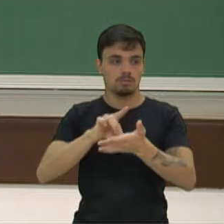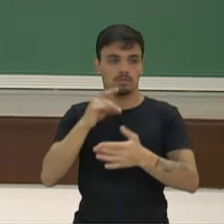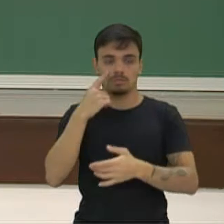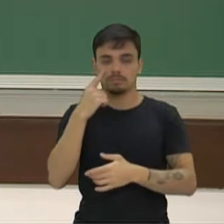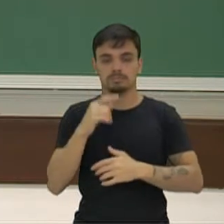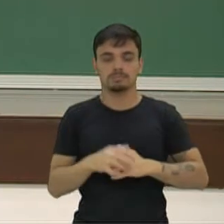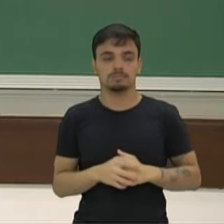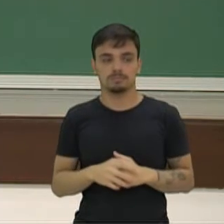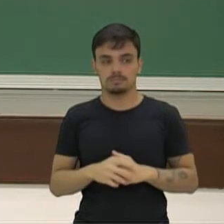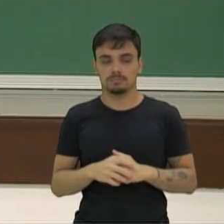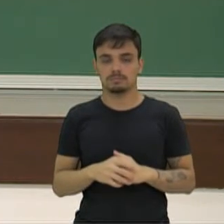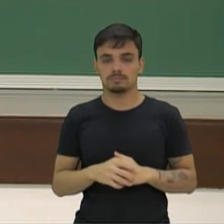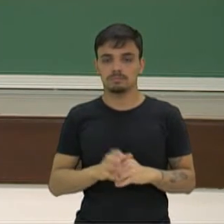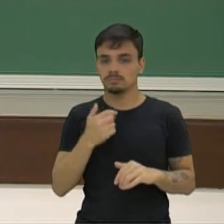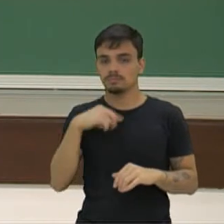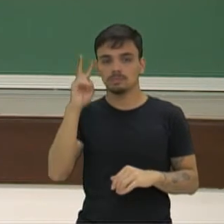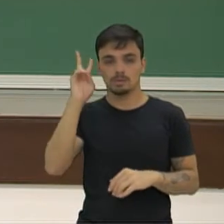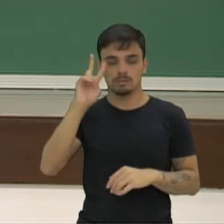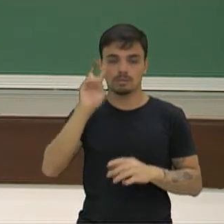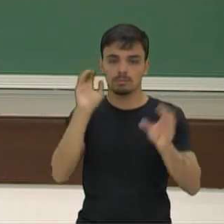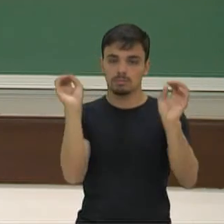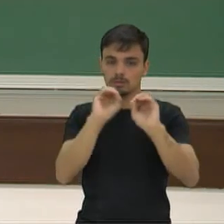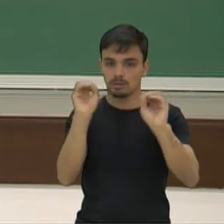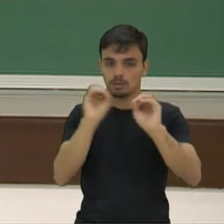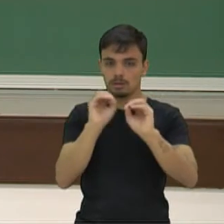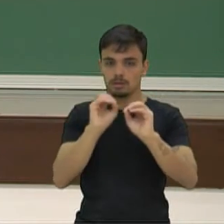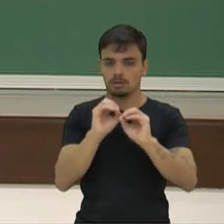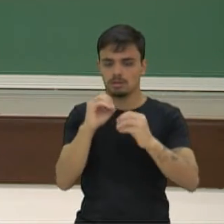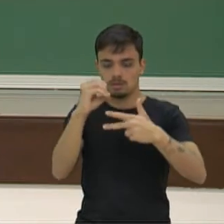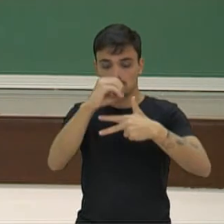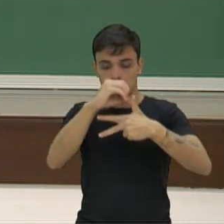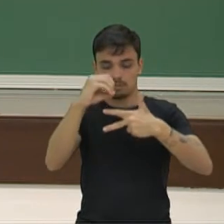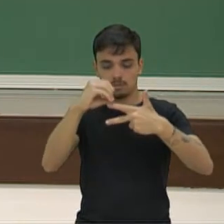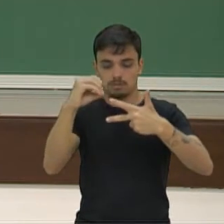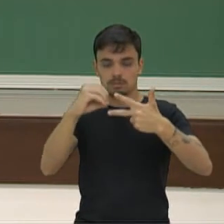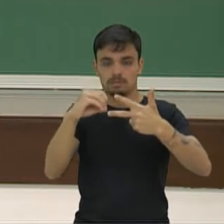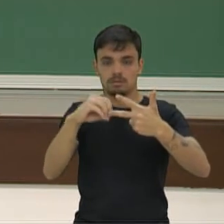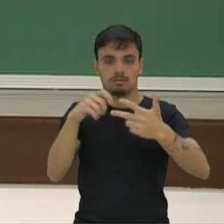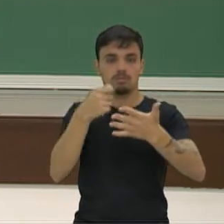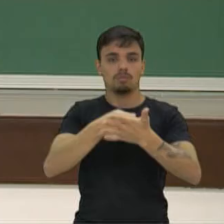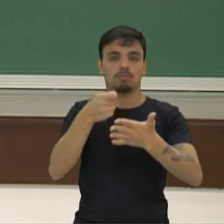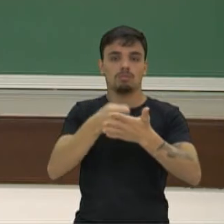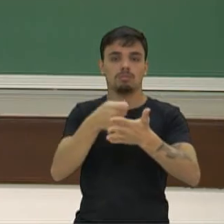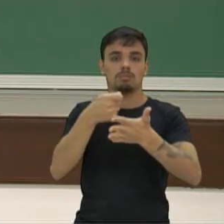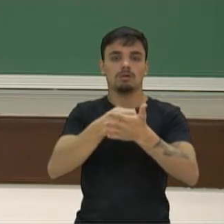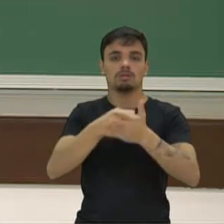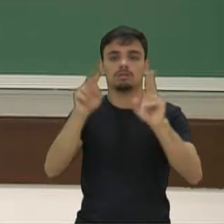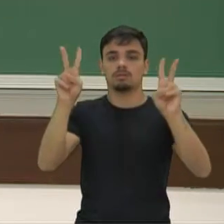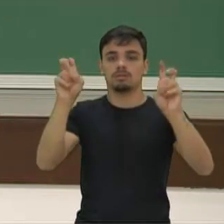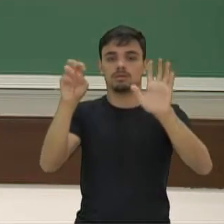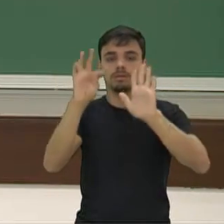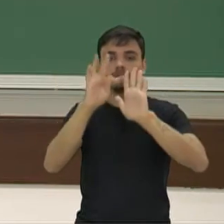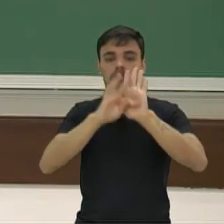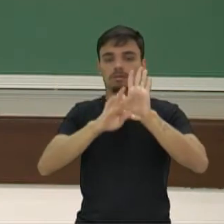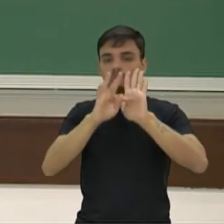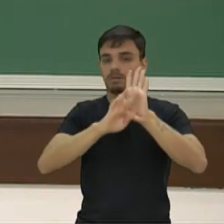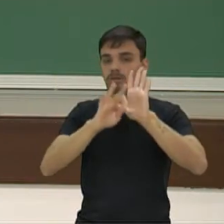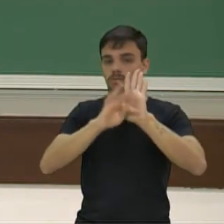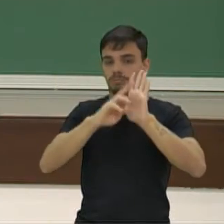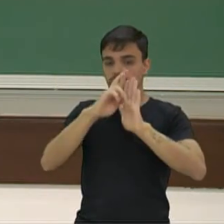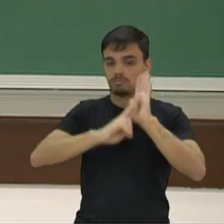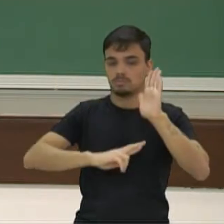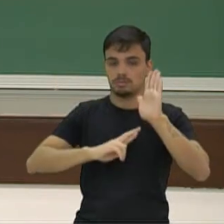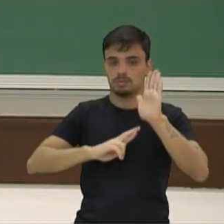eu não lembro de, em nenhum dos Enems, não ter sido cobrado o tema água. As universidades federais